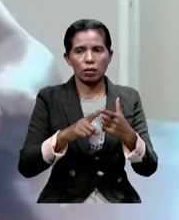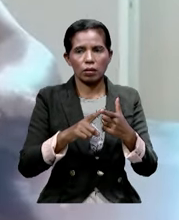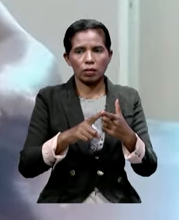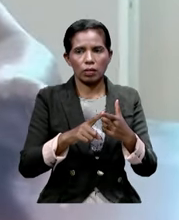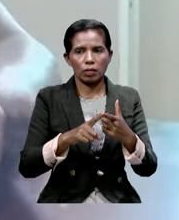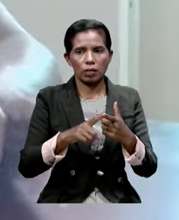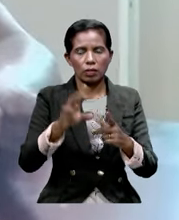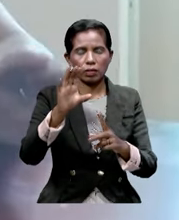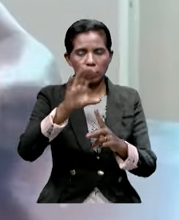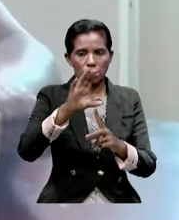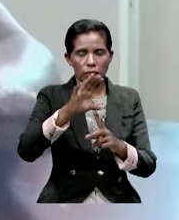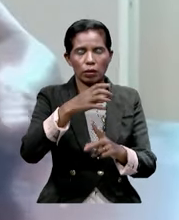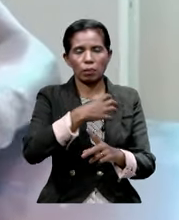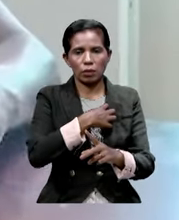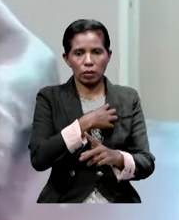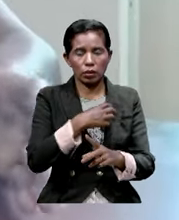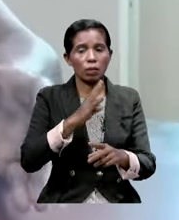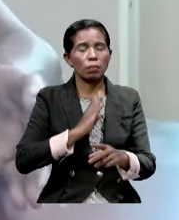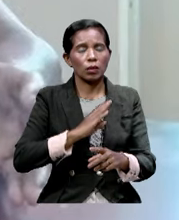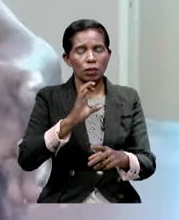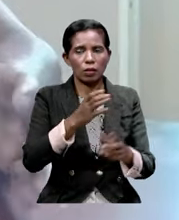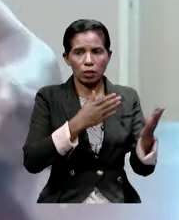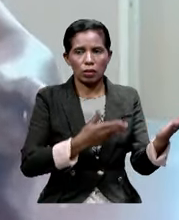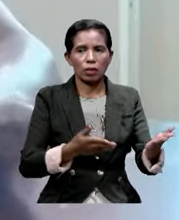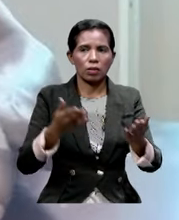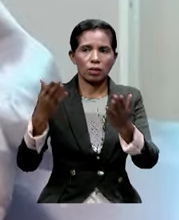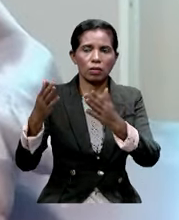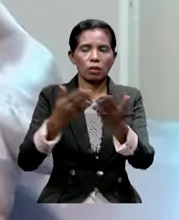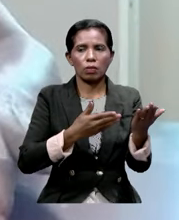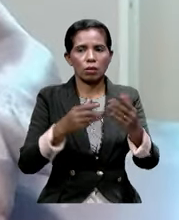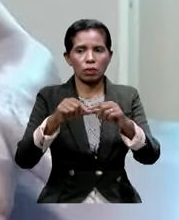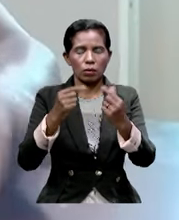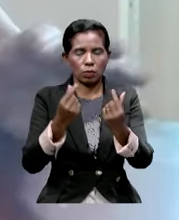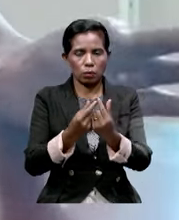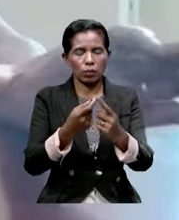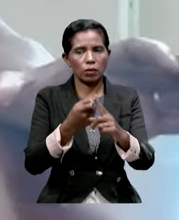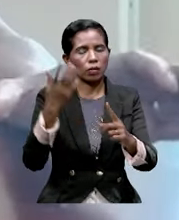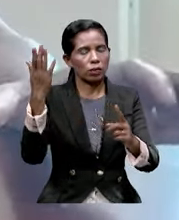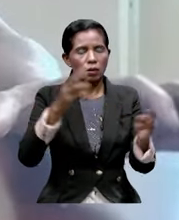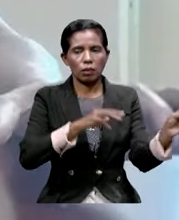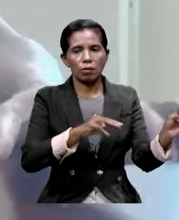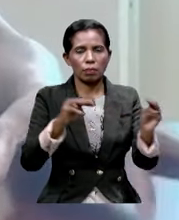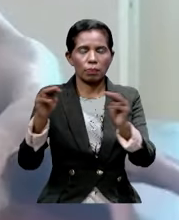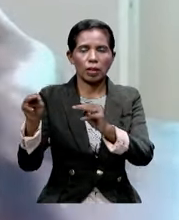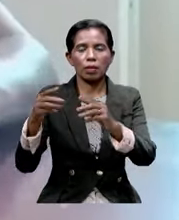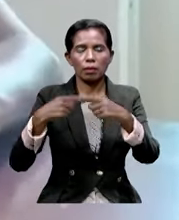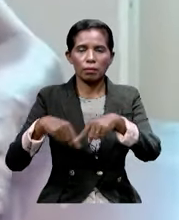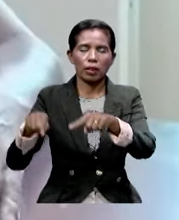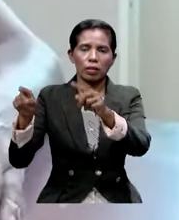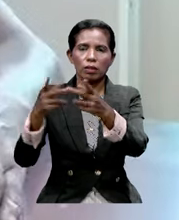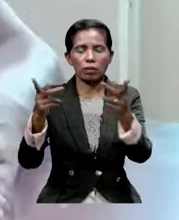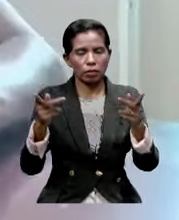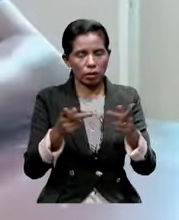Comandante Comando Esquadra Polícia Baucau orienta que das equipa os esquadra nia desloca que das baixa a fati